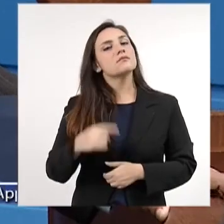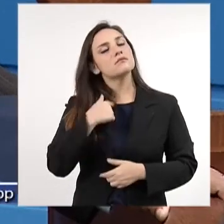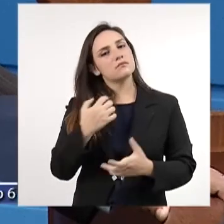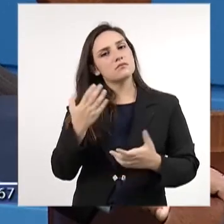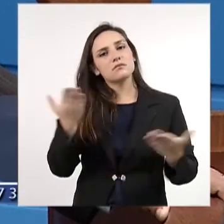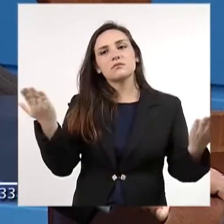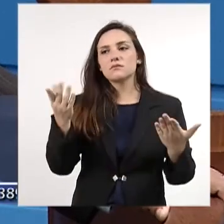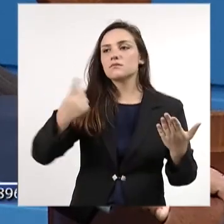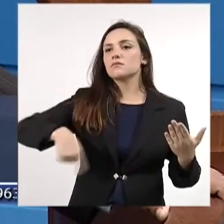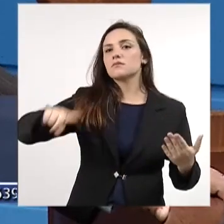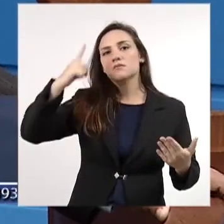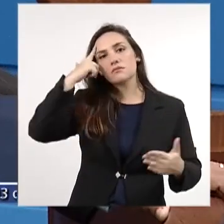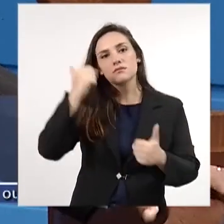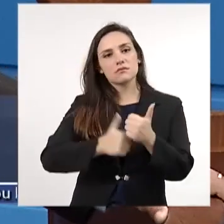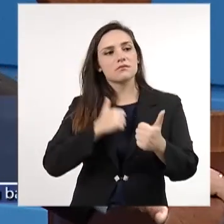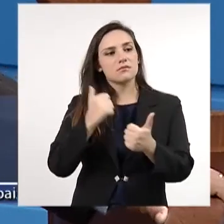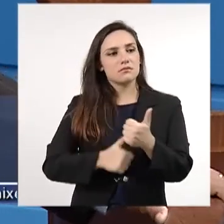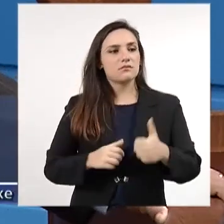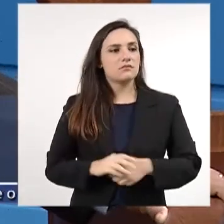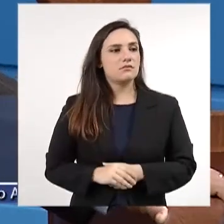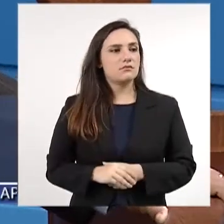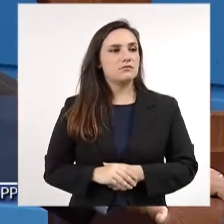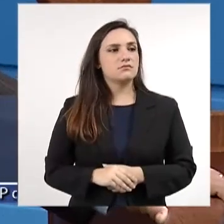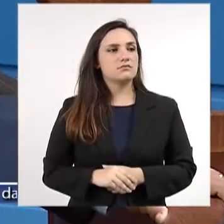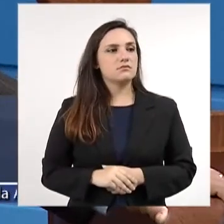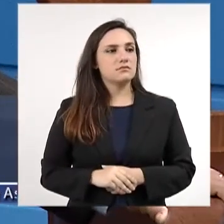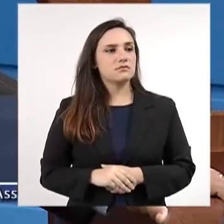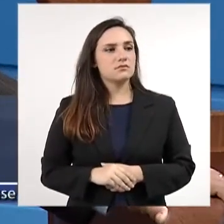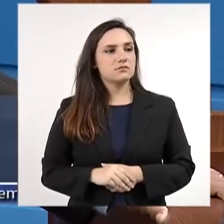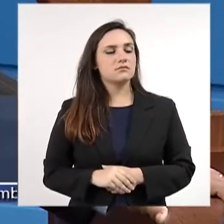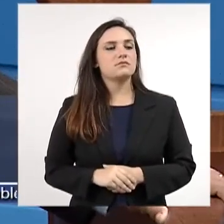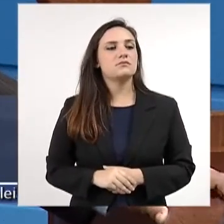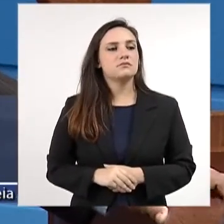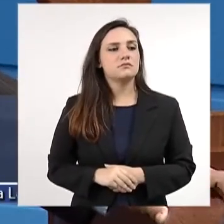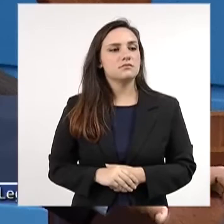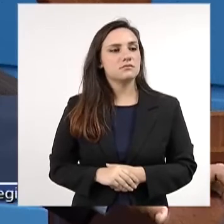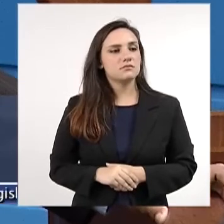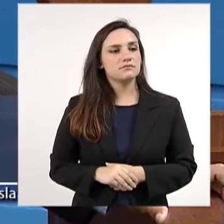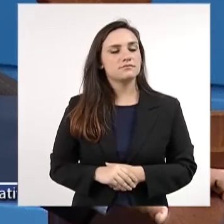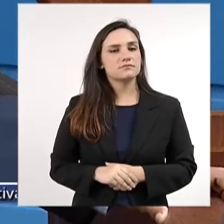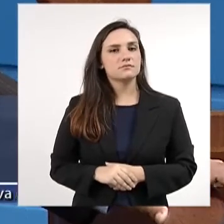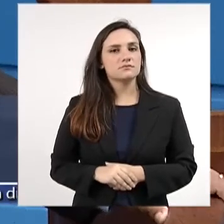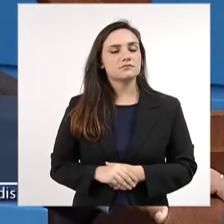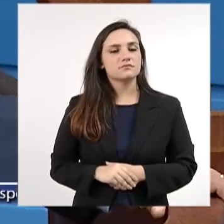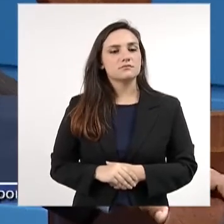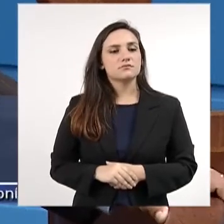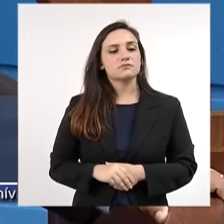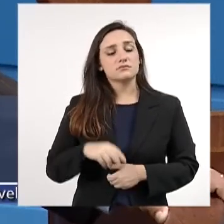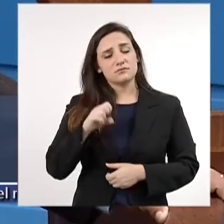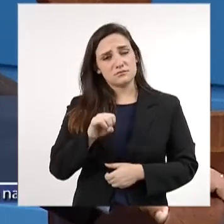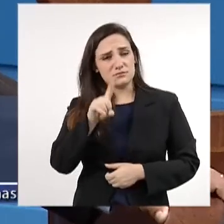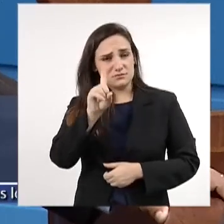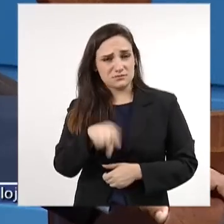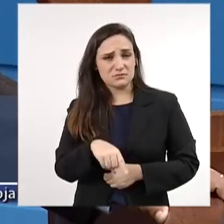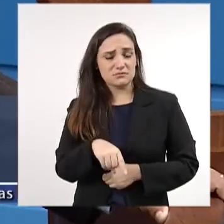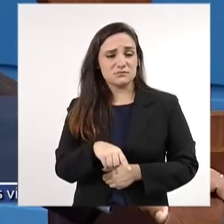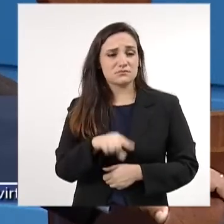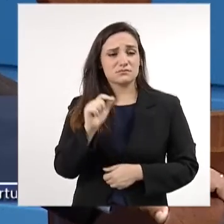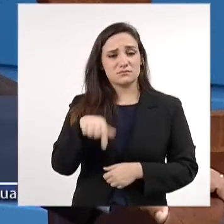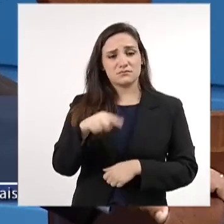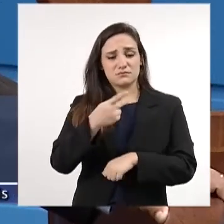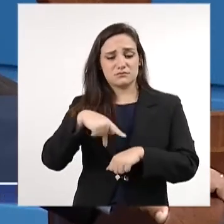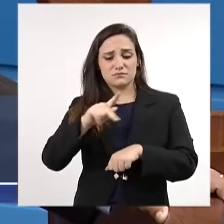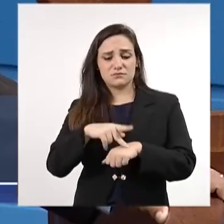reflexão. É uma reflexão. Vou concluir. Se for para nós fazermos nesse país a